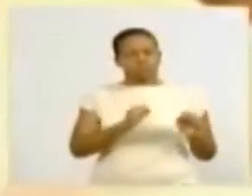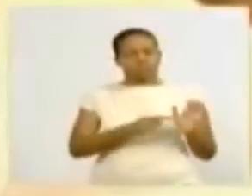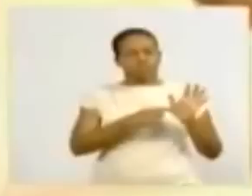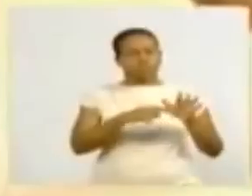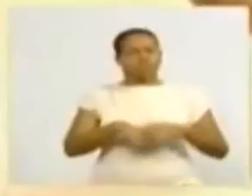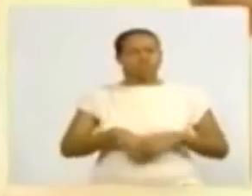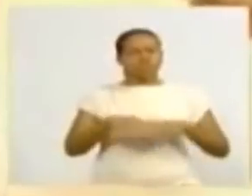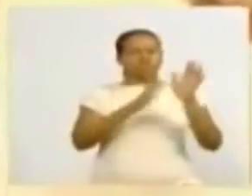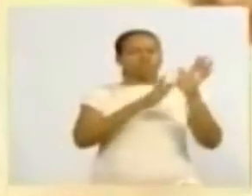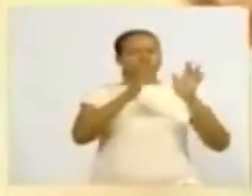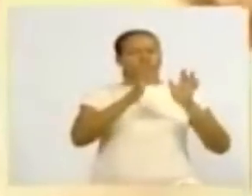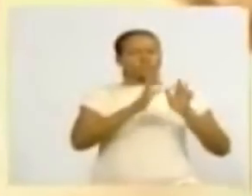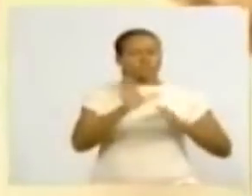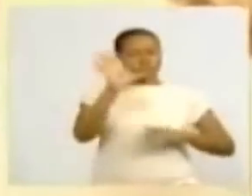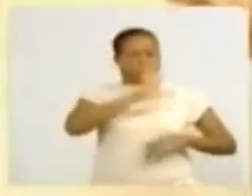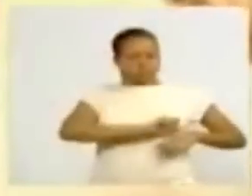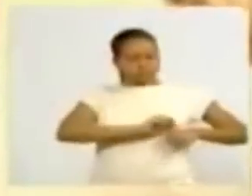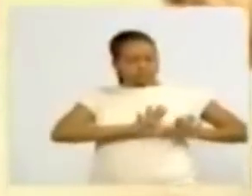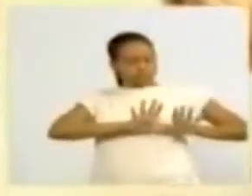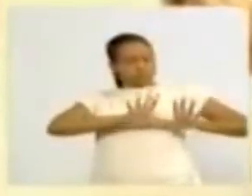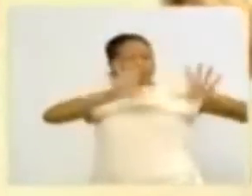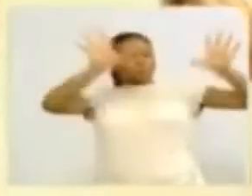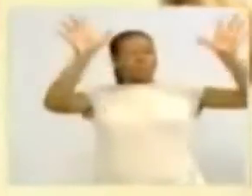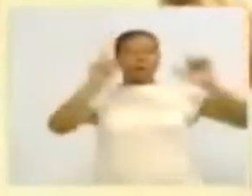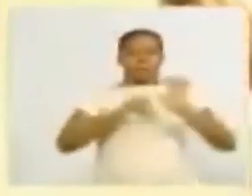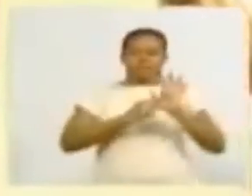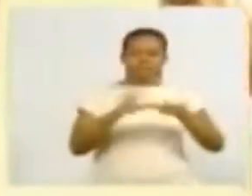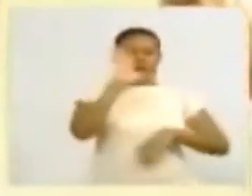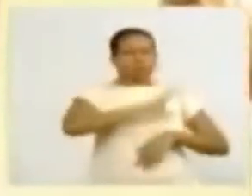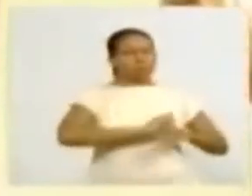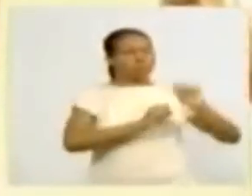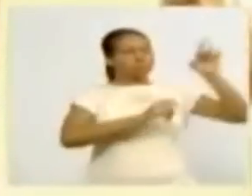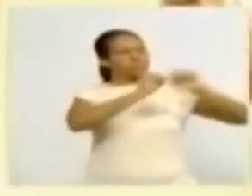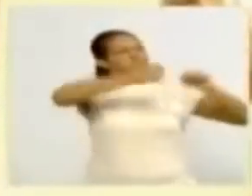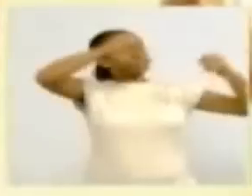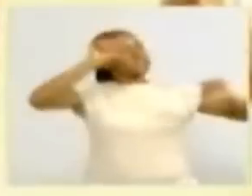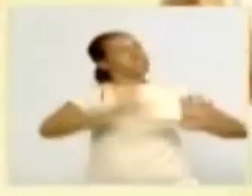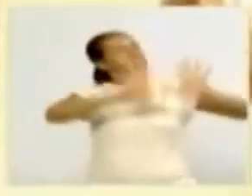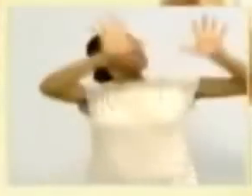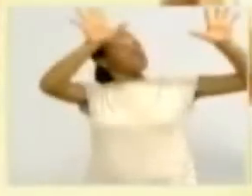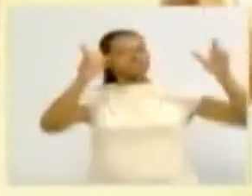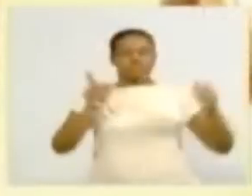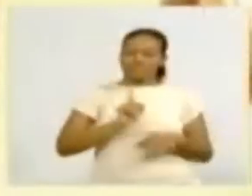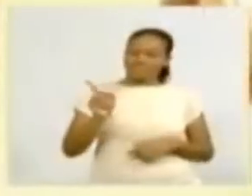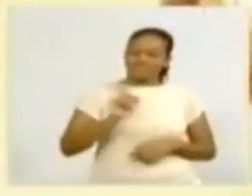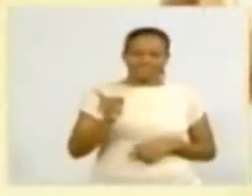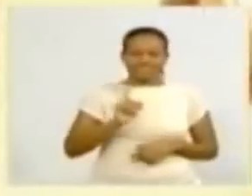transcendência. Joga para cima esses raios para a gente mostrar que o amor de Deus é grandioso. Não.